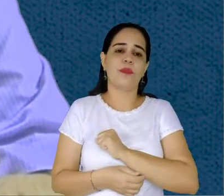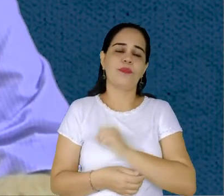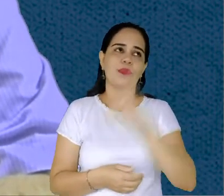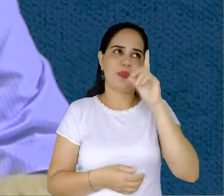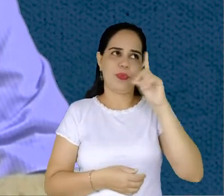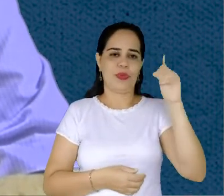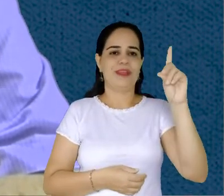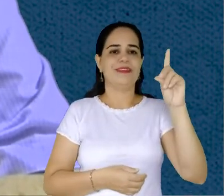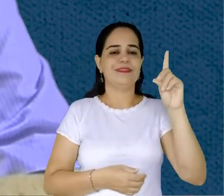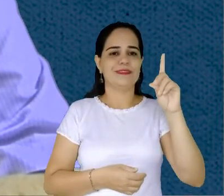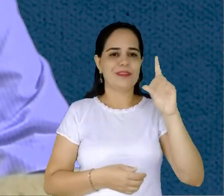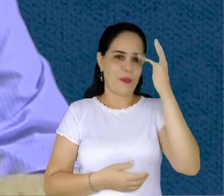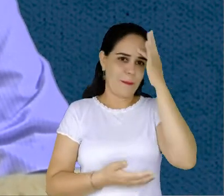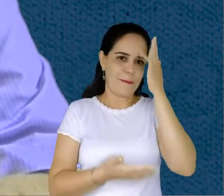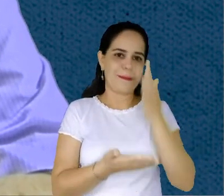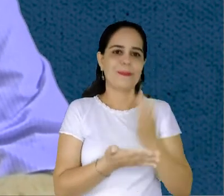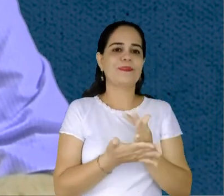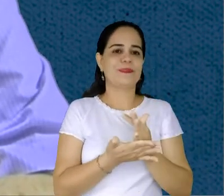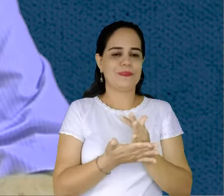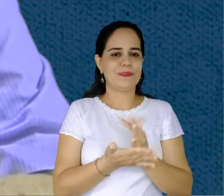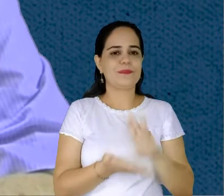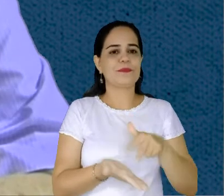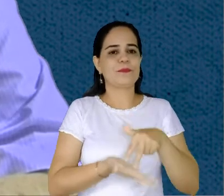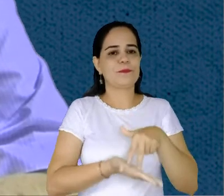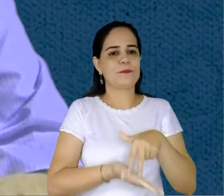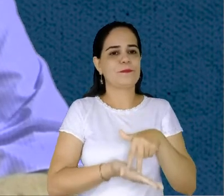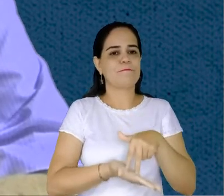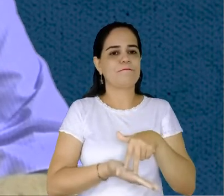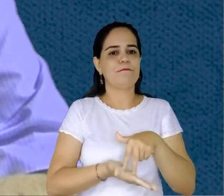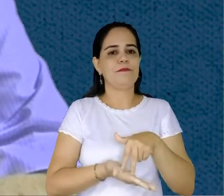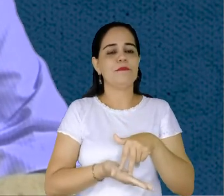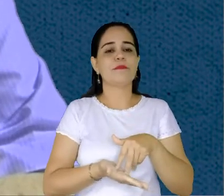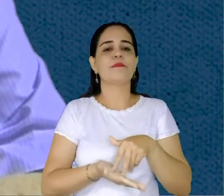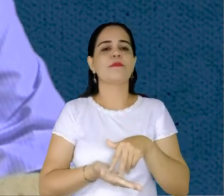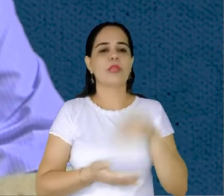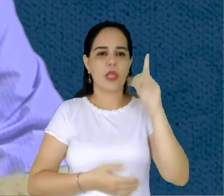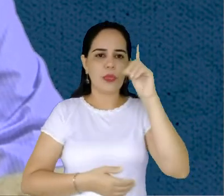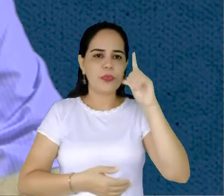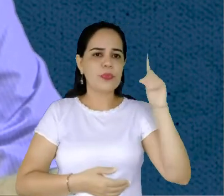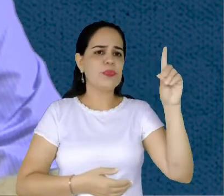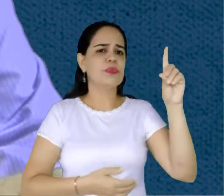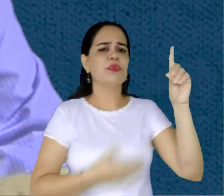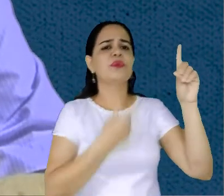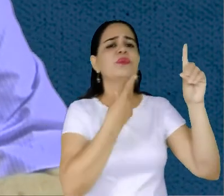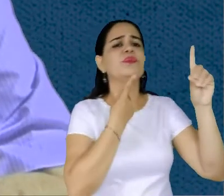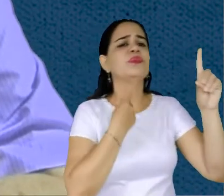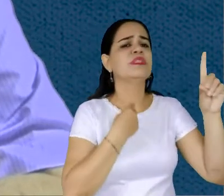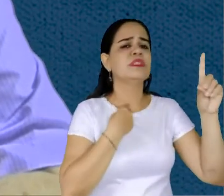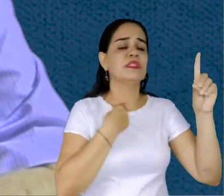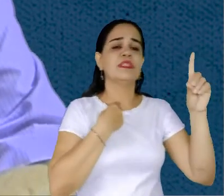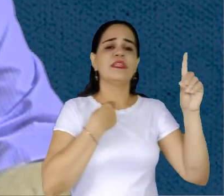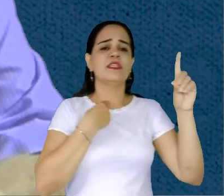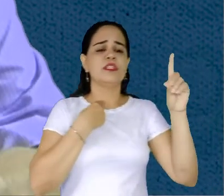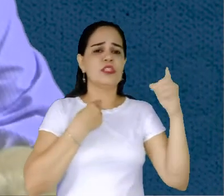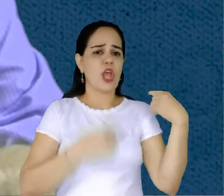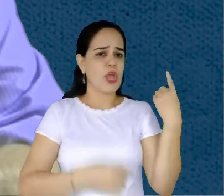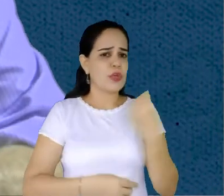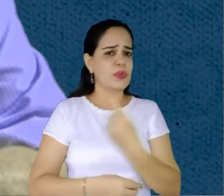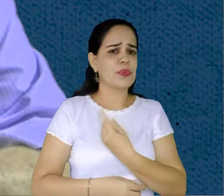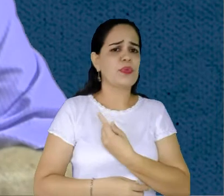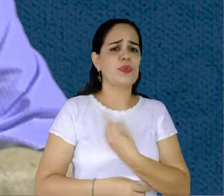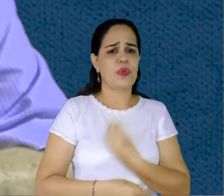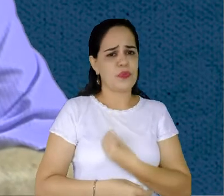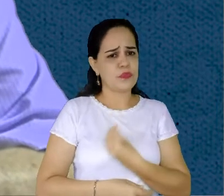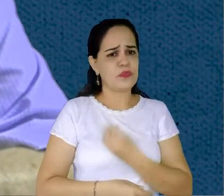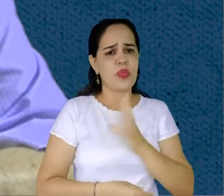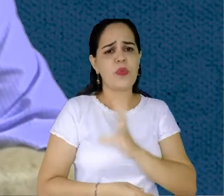gesto de amor a Deus e de perseverança na fé. E é isso que Deus quer de nós, que nós